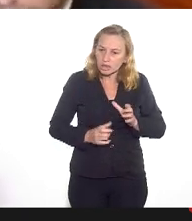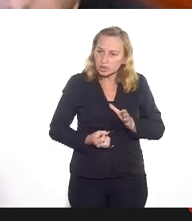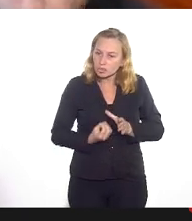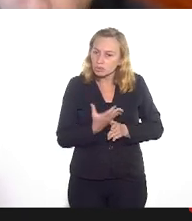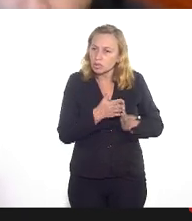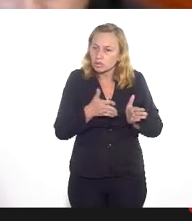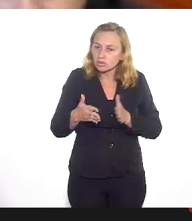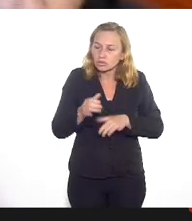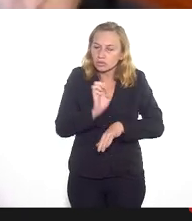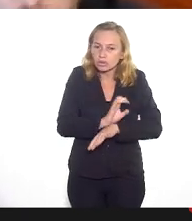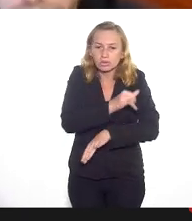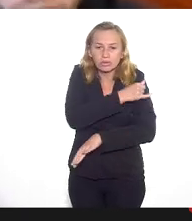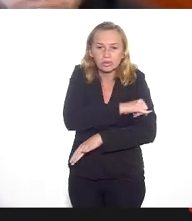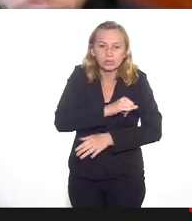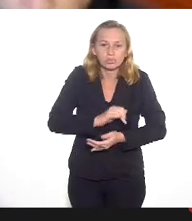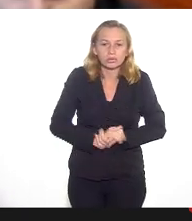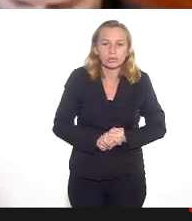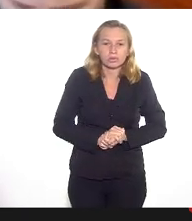no estado do Rio.